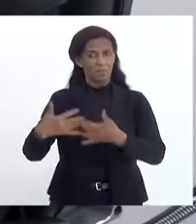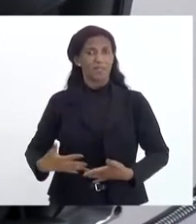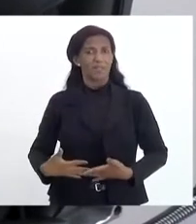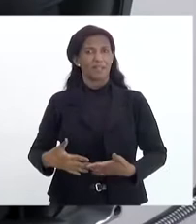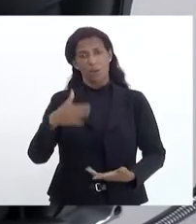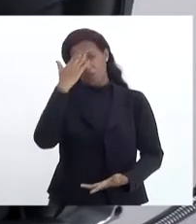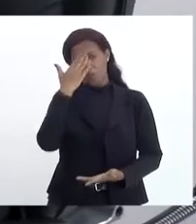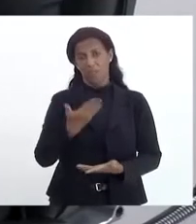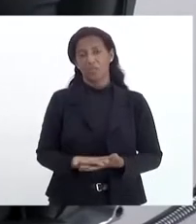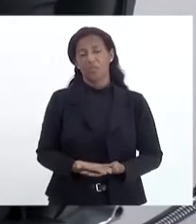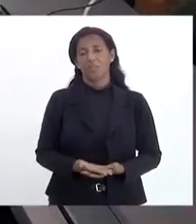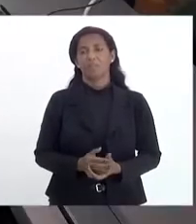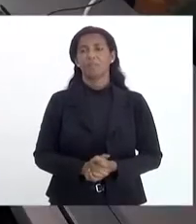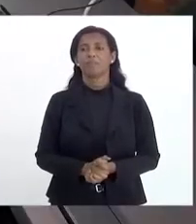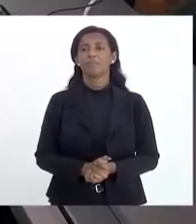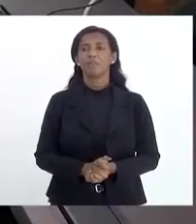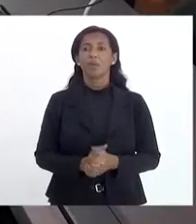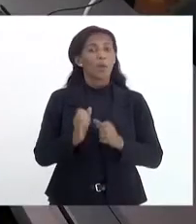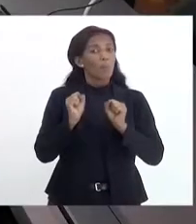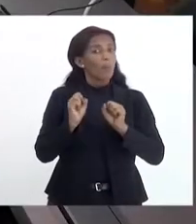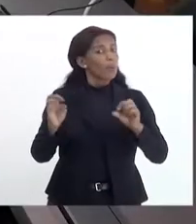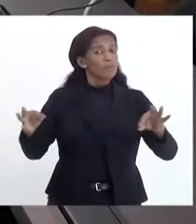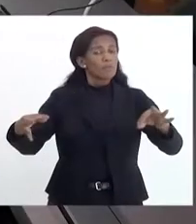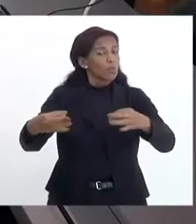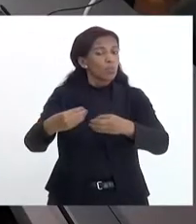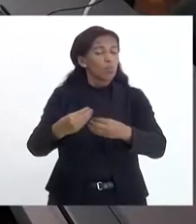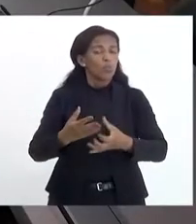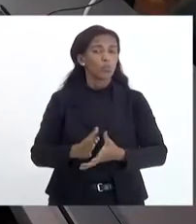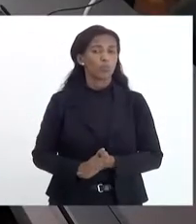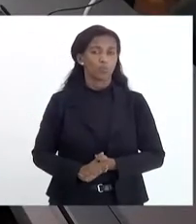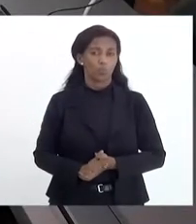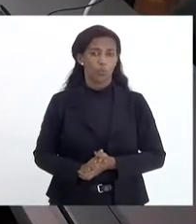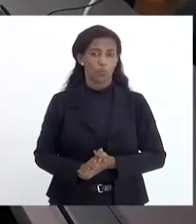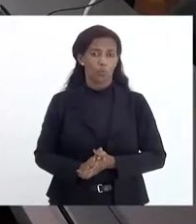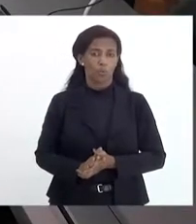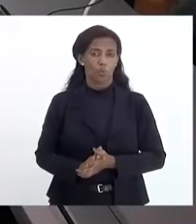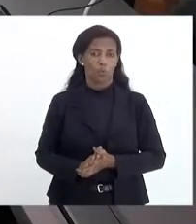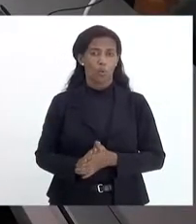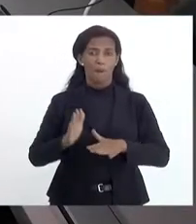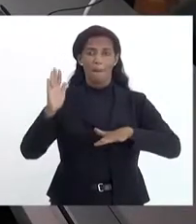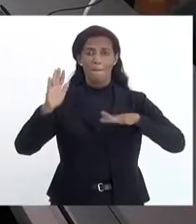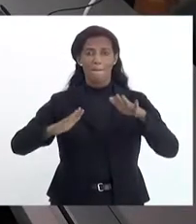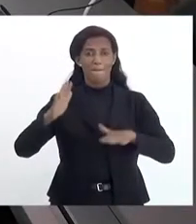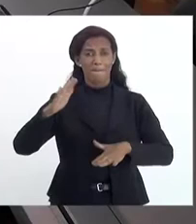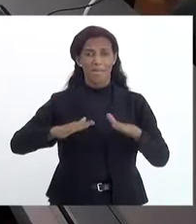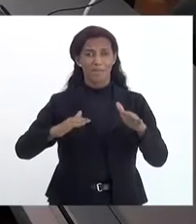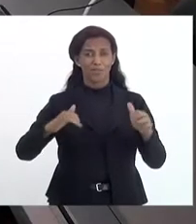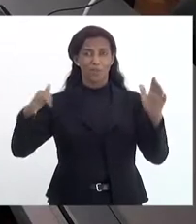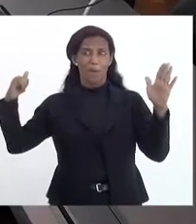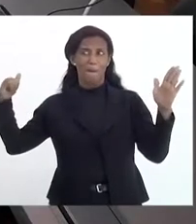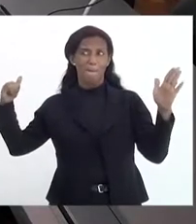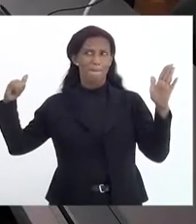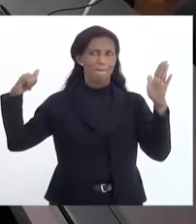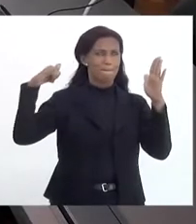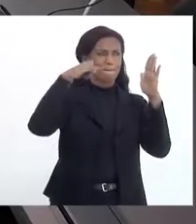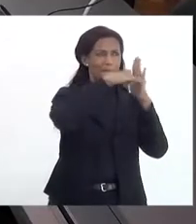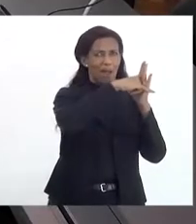acreditamos. Pode-se tudo, menos jogar o avião na torre, em nome de